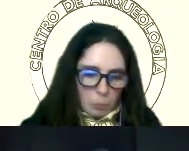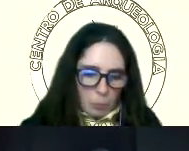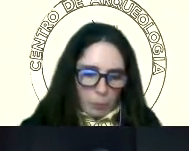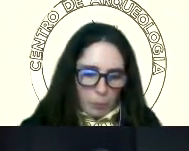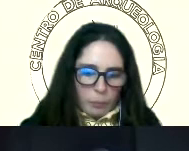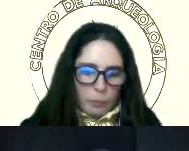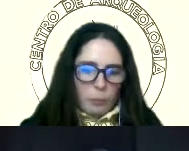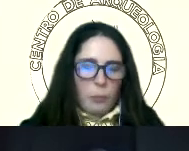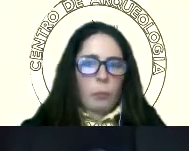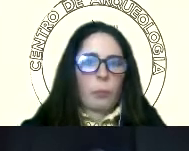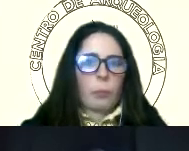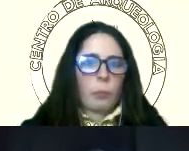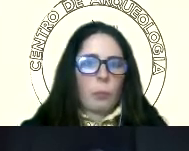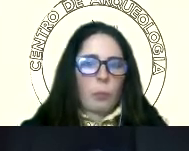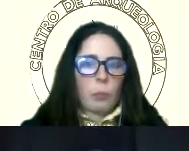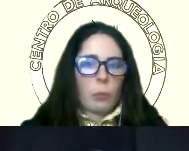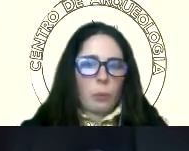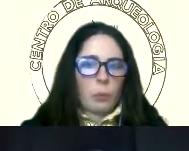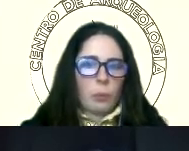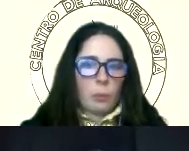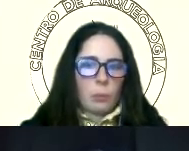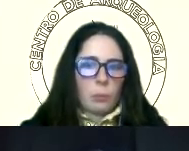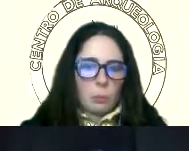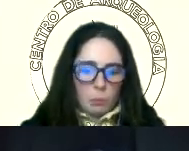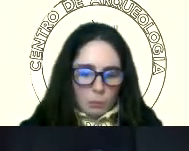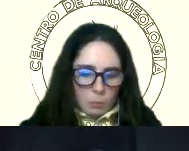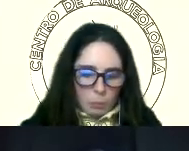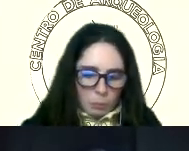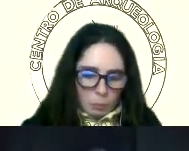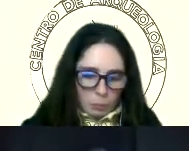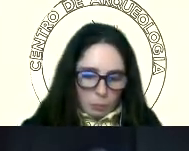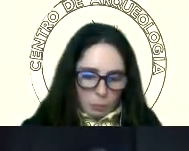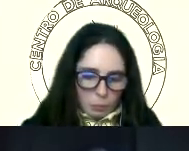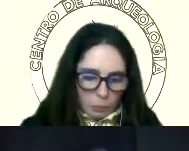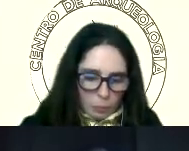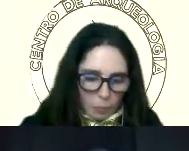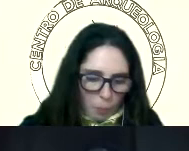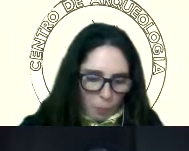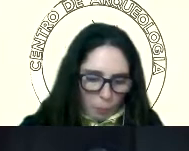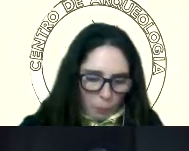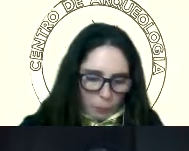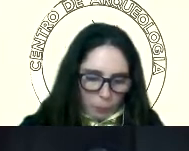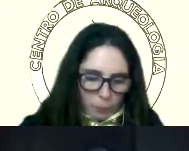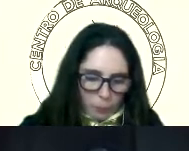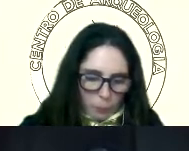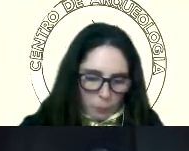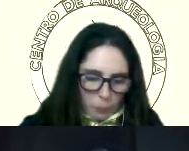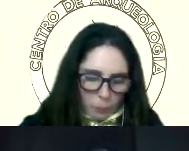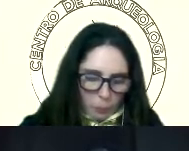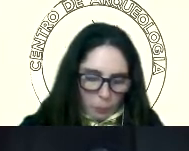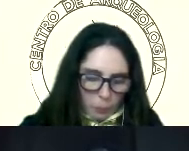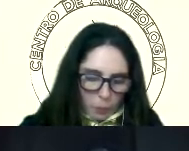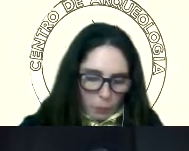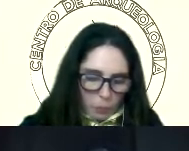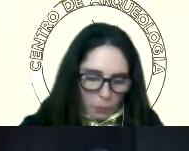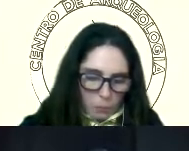estamos a trabalhar com impressoras, neste caso, que têm uma área, um volume de trabalho limitado, e, portanto, o segmentar de uma maneira